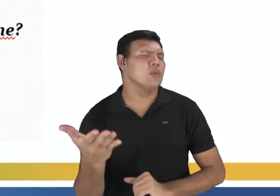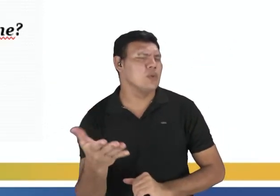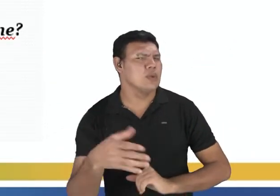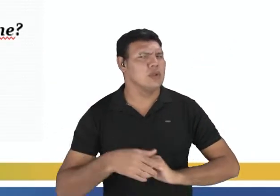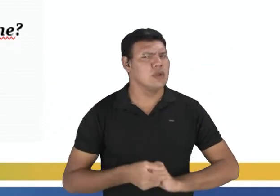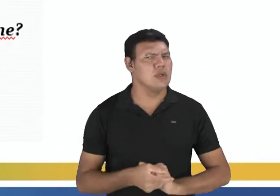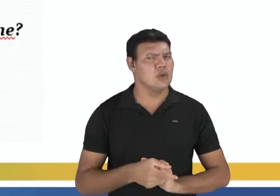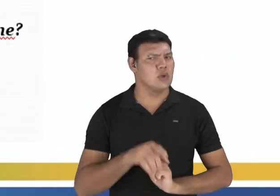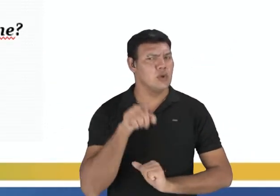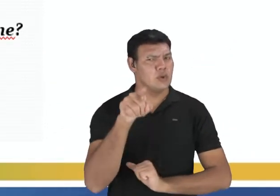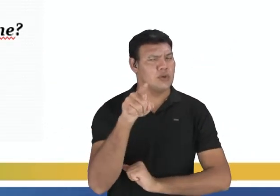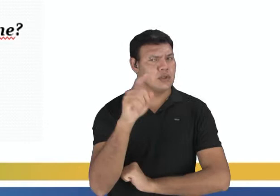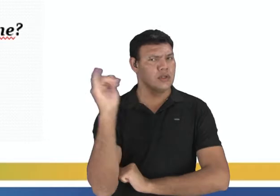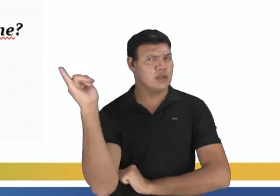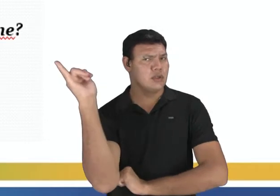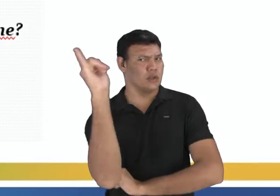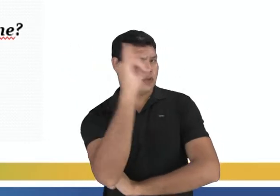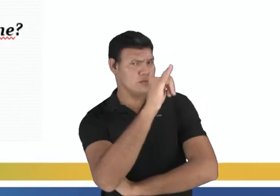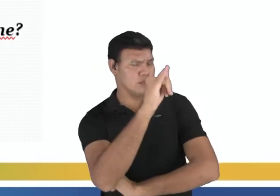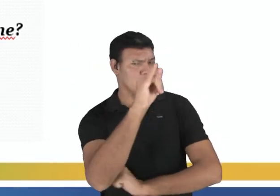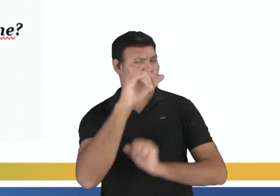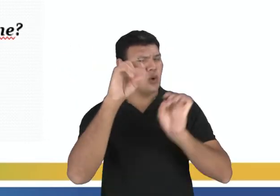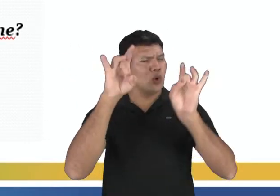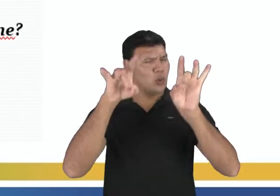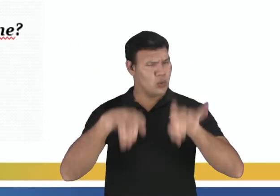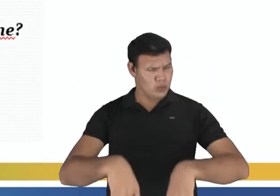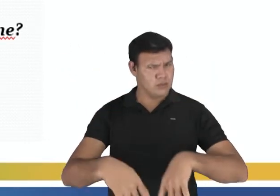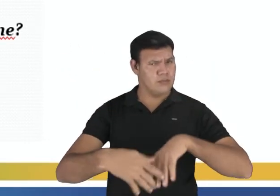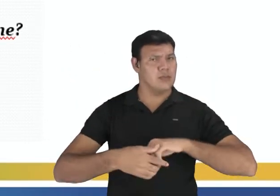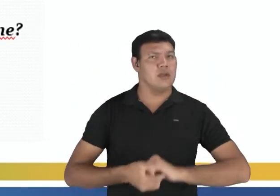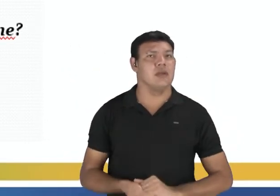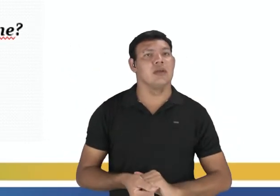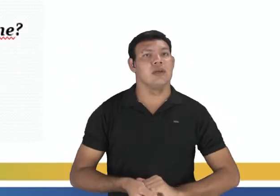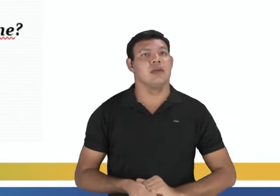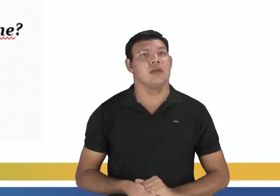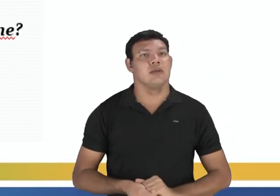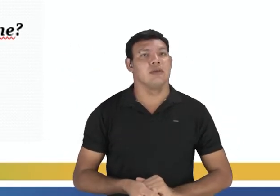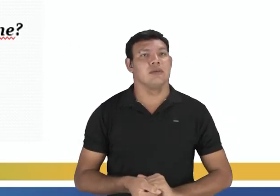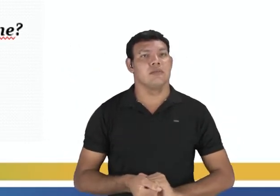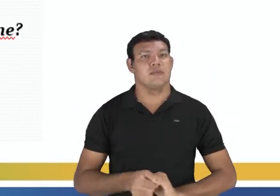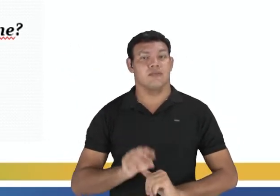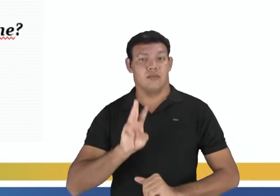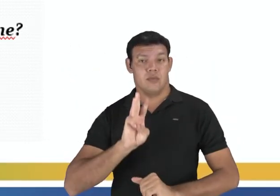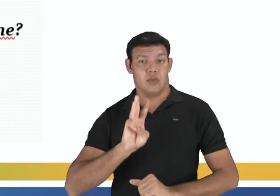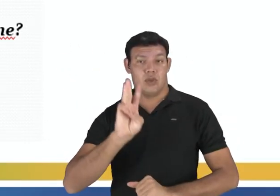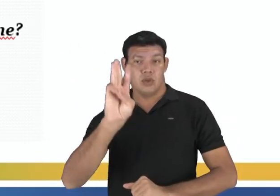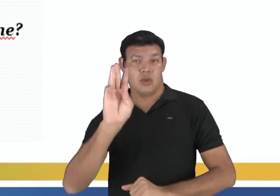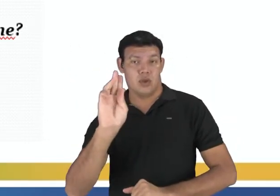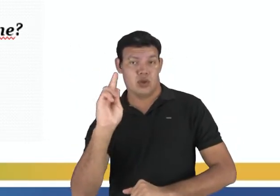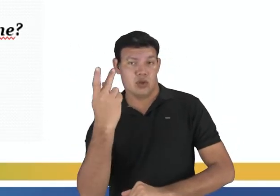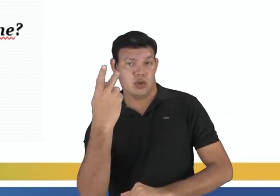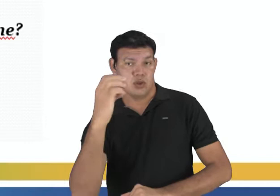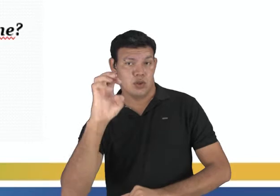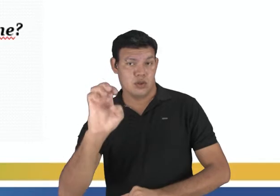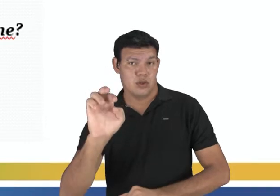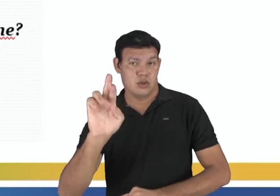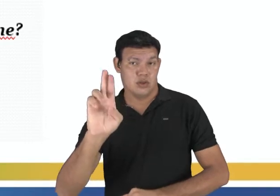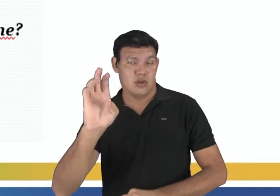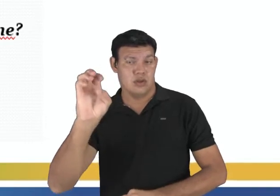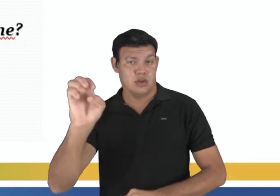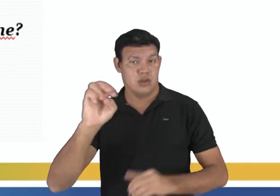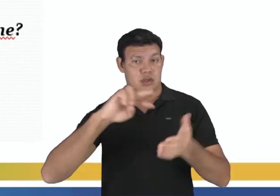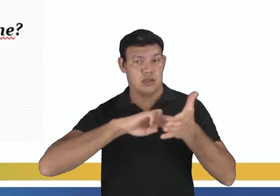que você viajou? Where, vamos agora para a terceira, where. Where significa